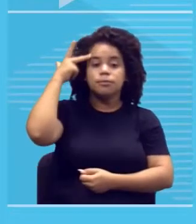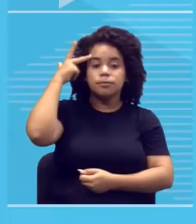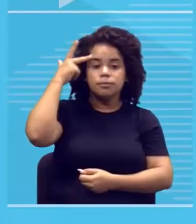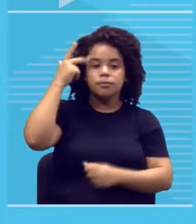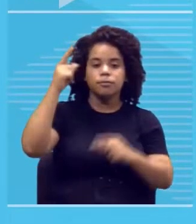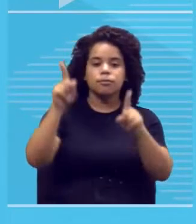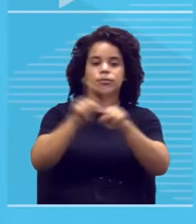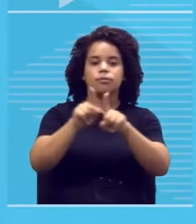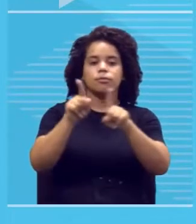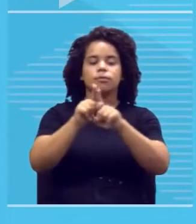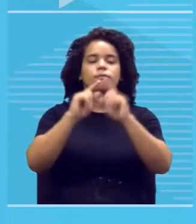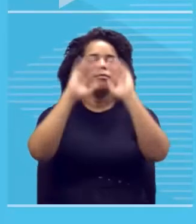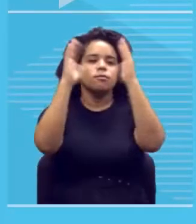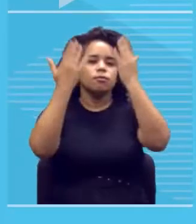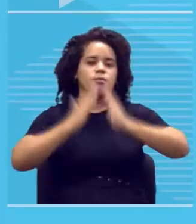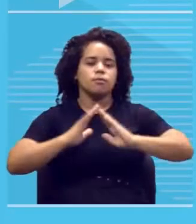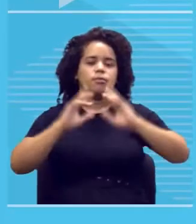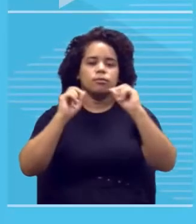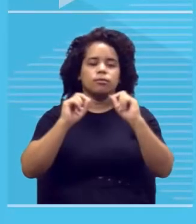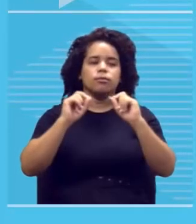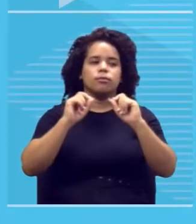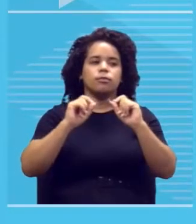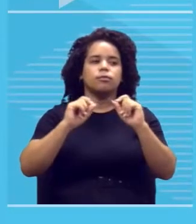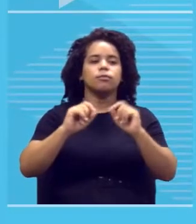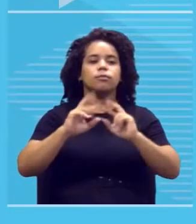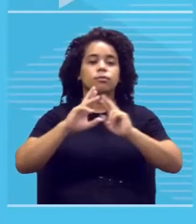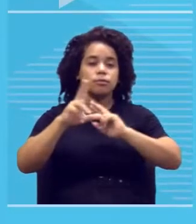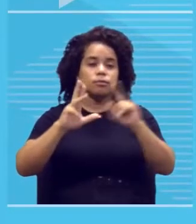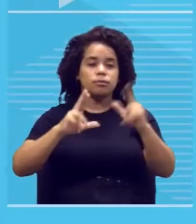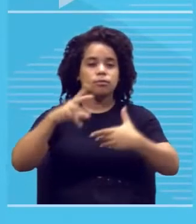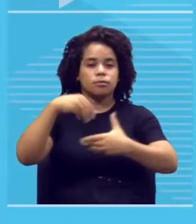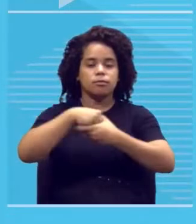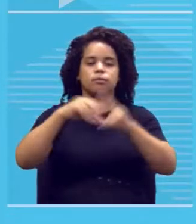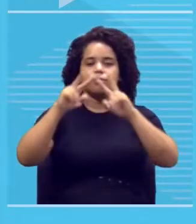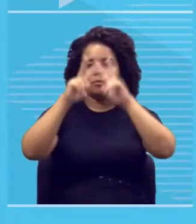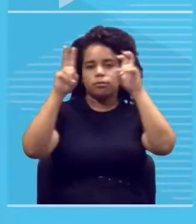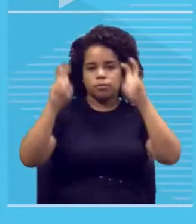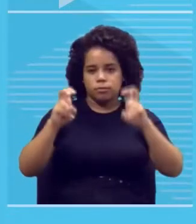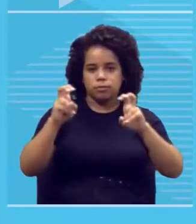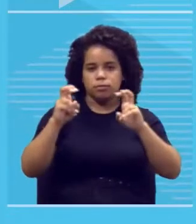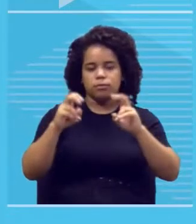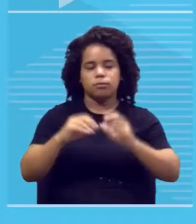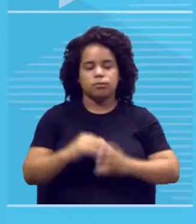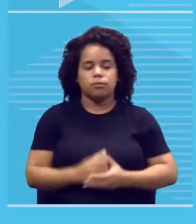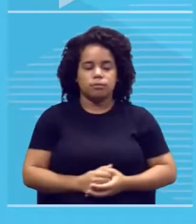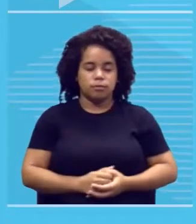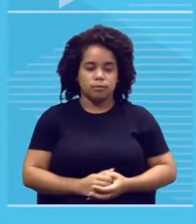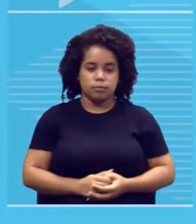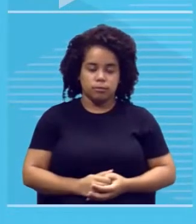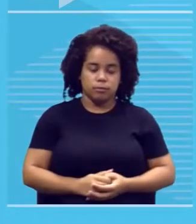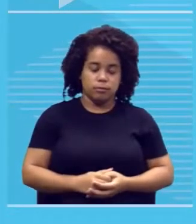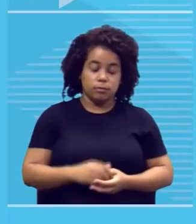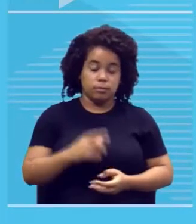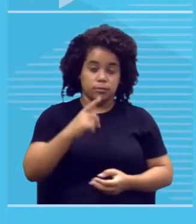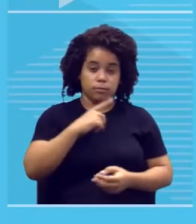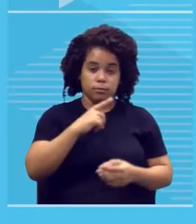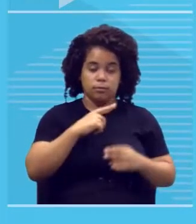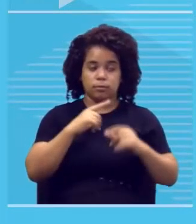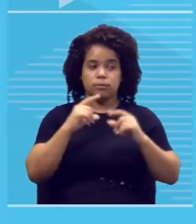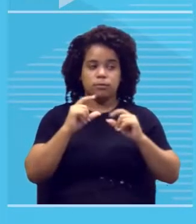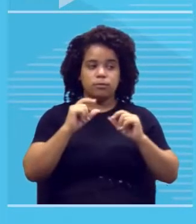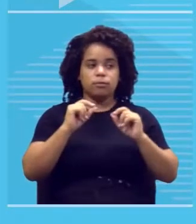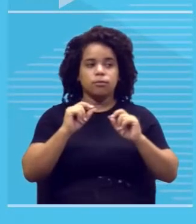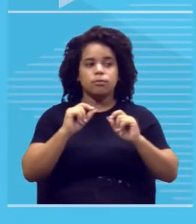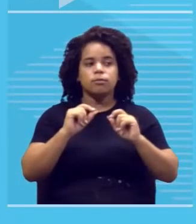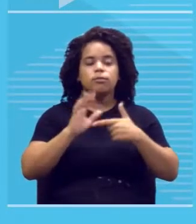analisando os pontos divergentes do assunto que estava sendo discutido então ele traz a gente